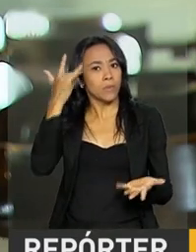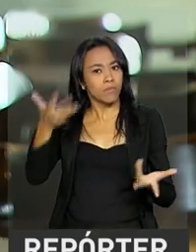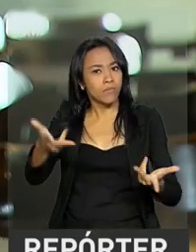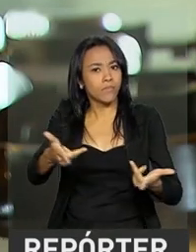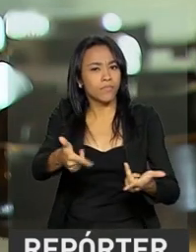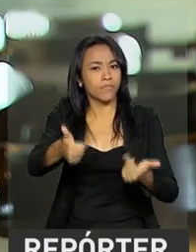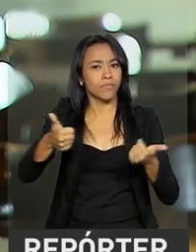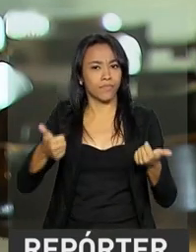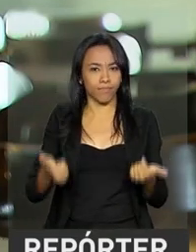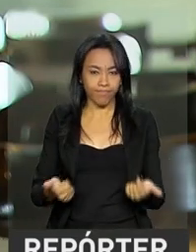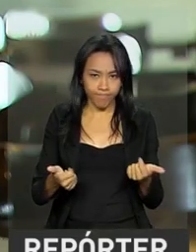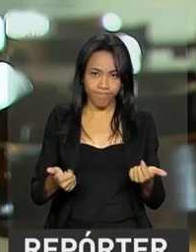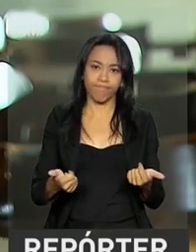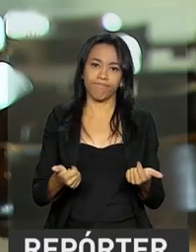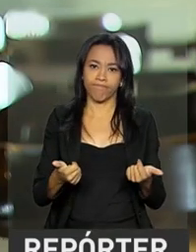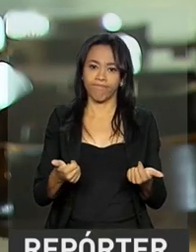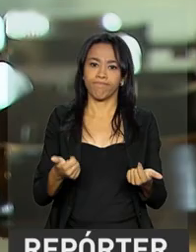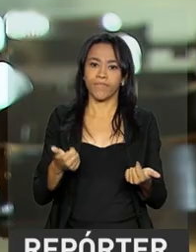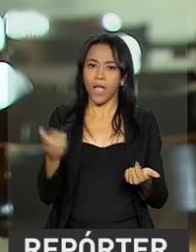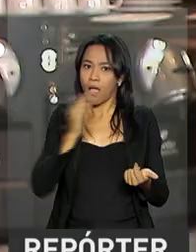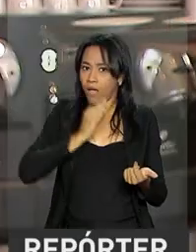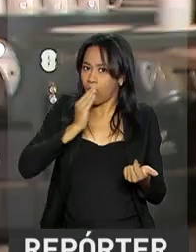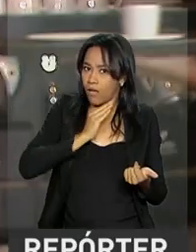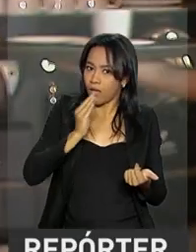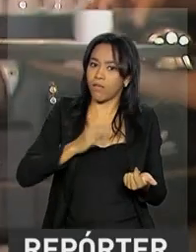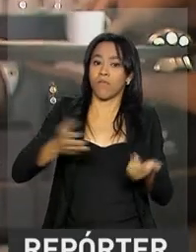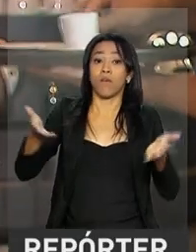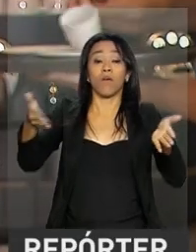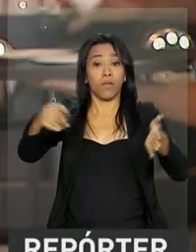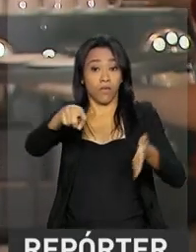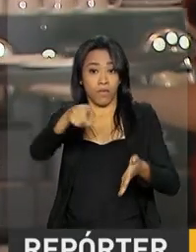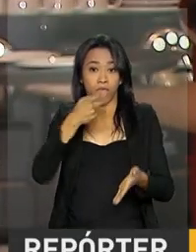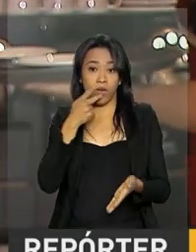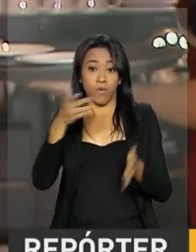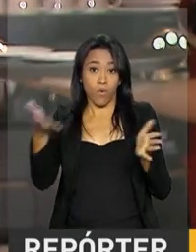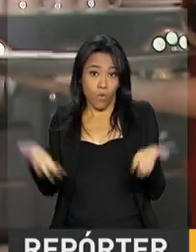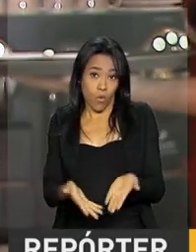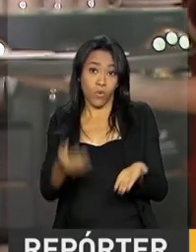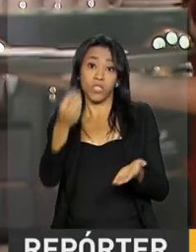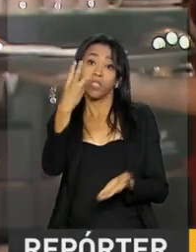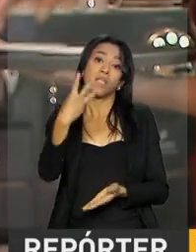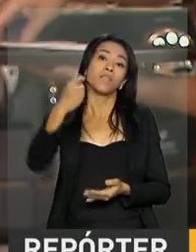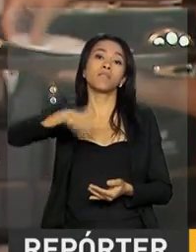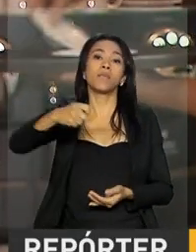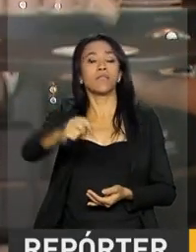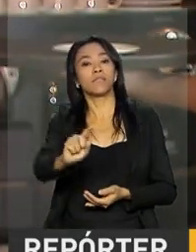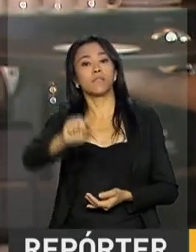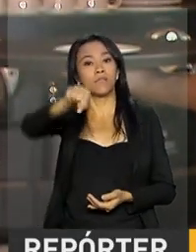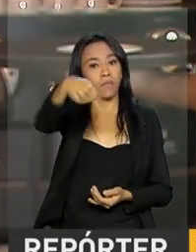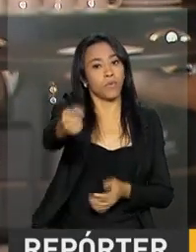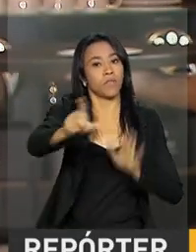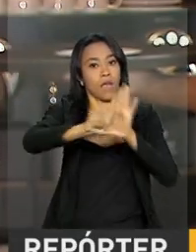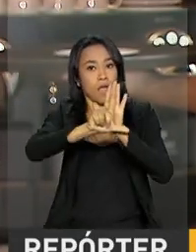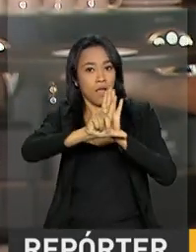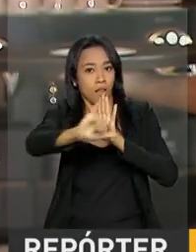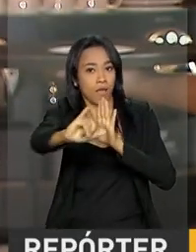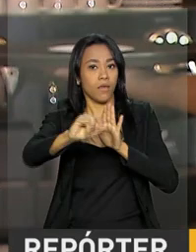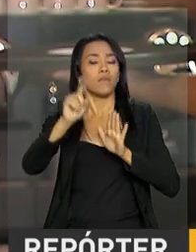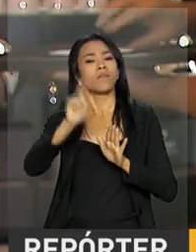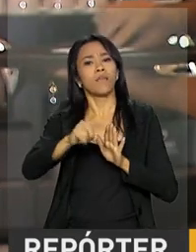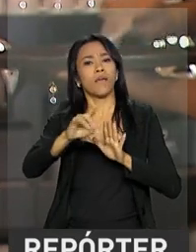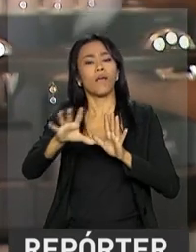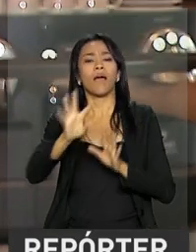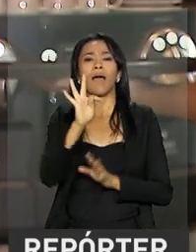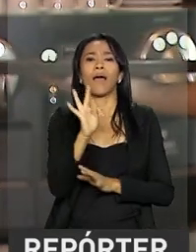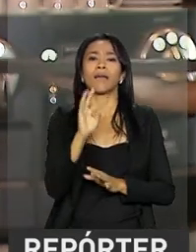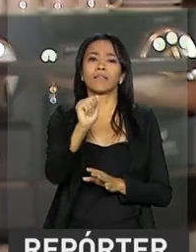tanto os pratos como as bebidas, o mais rápido possível. Hoje, 3 meses depois da criação da lei que regulamentou a taxa de